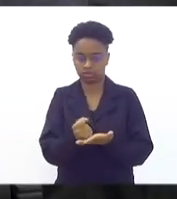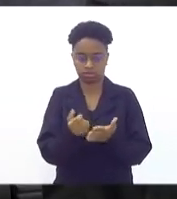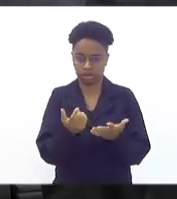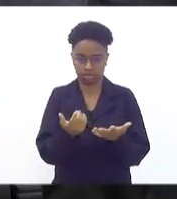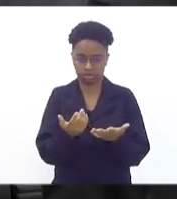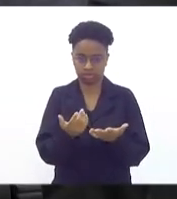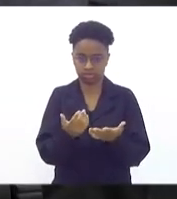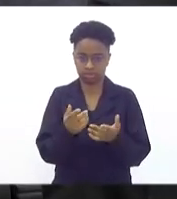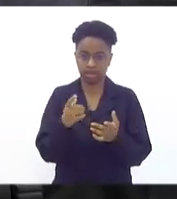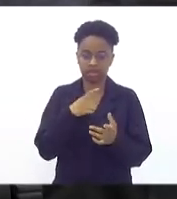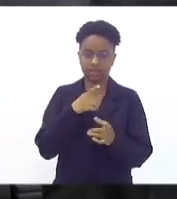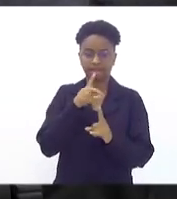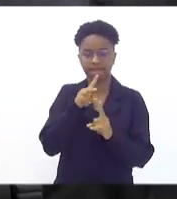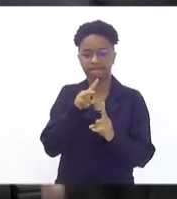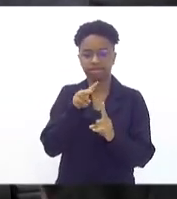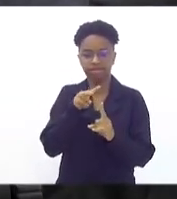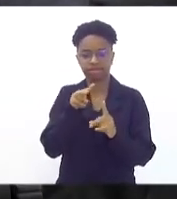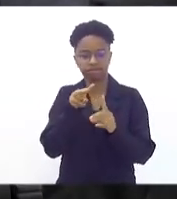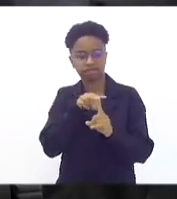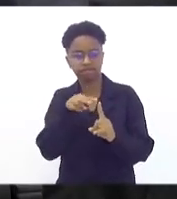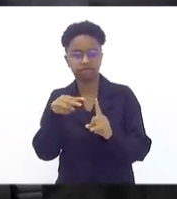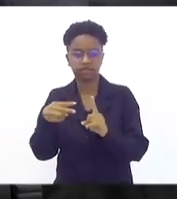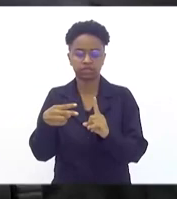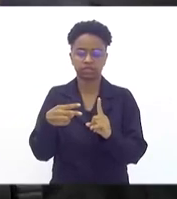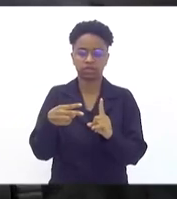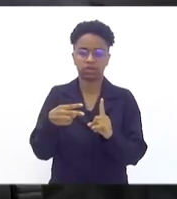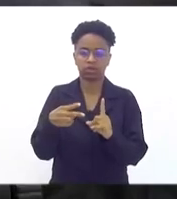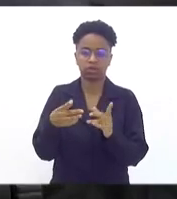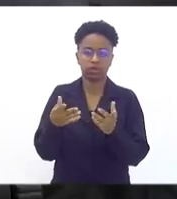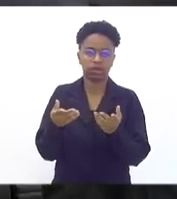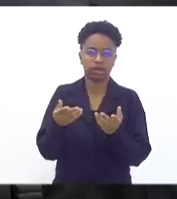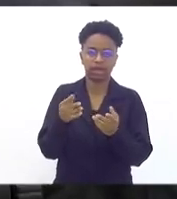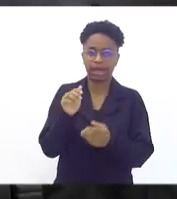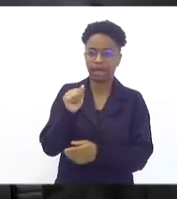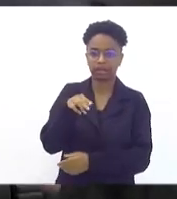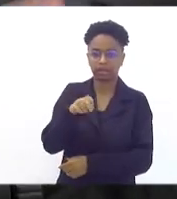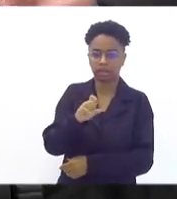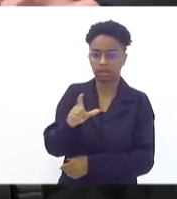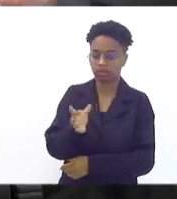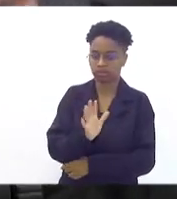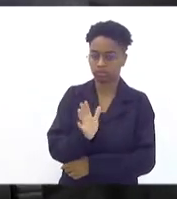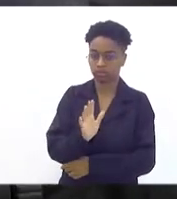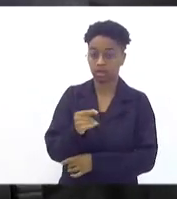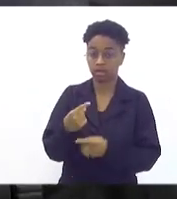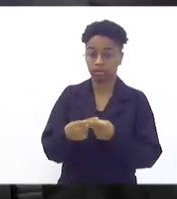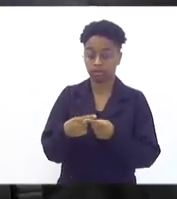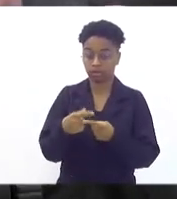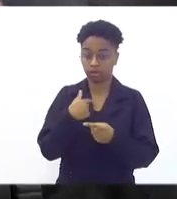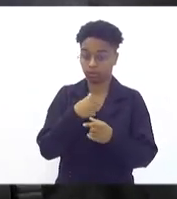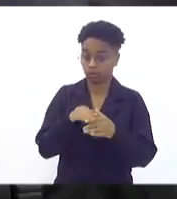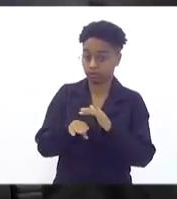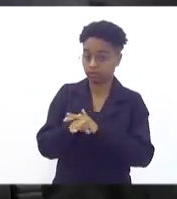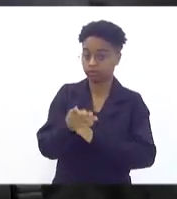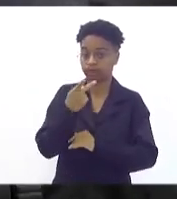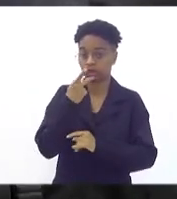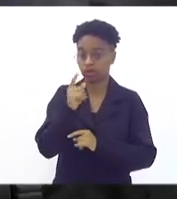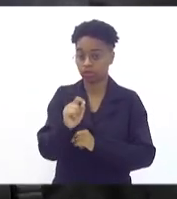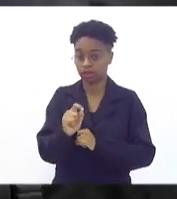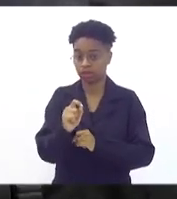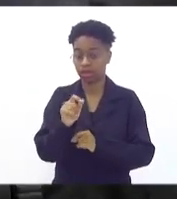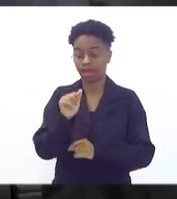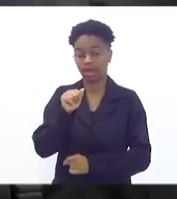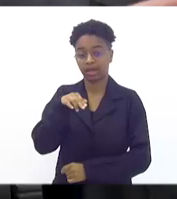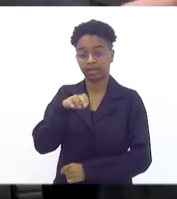uma visão humanista só da Visão da Anel porque o que eu costumo dizer anel é